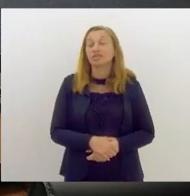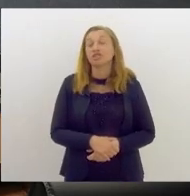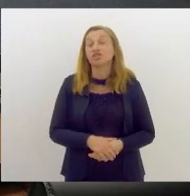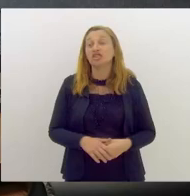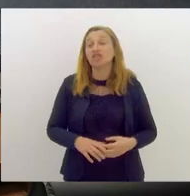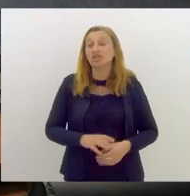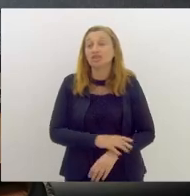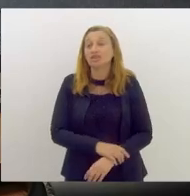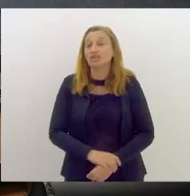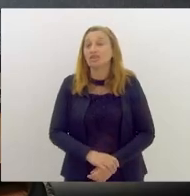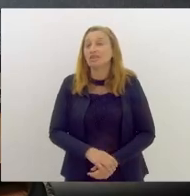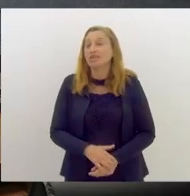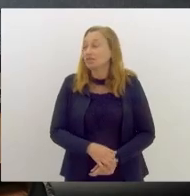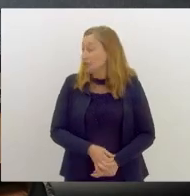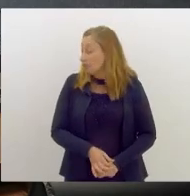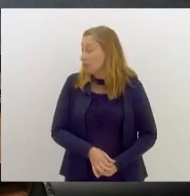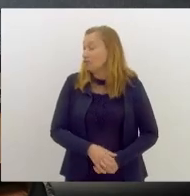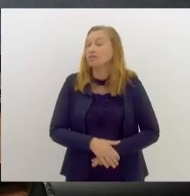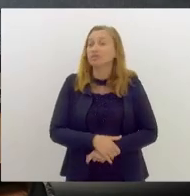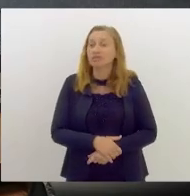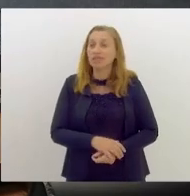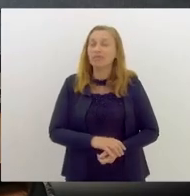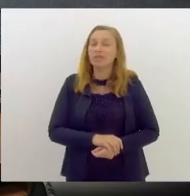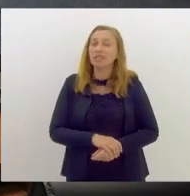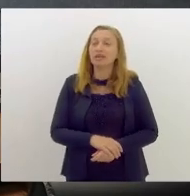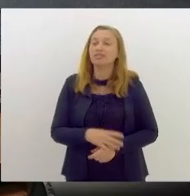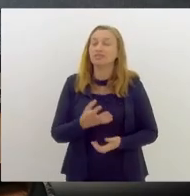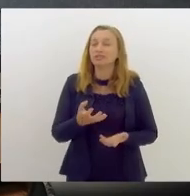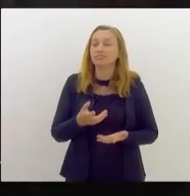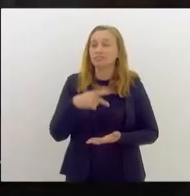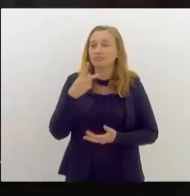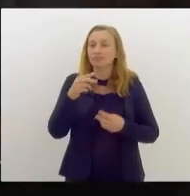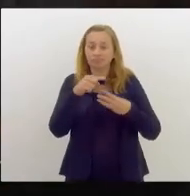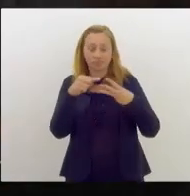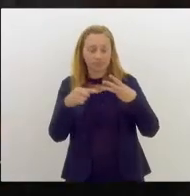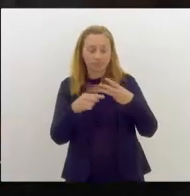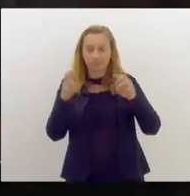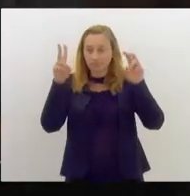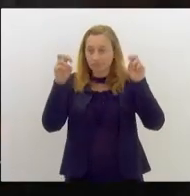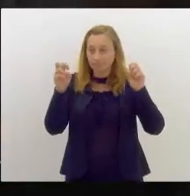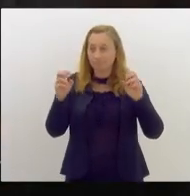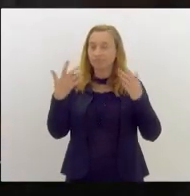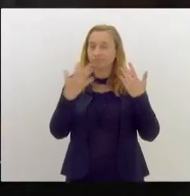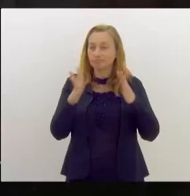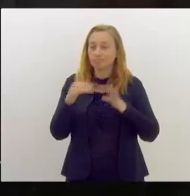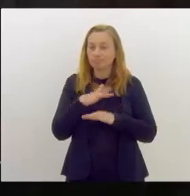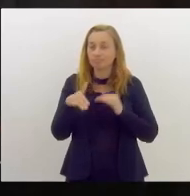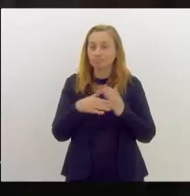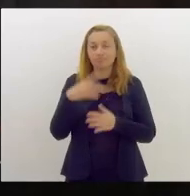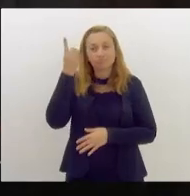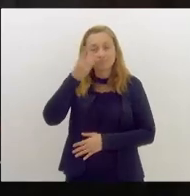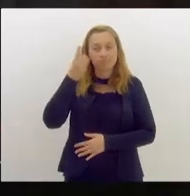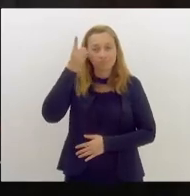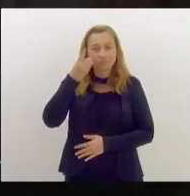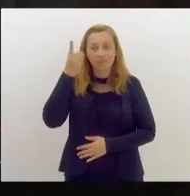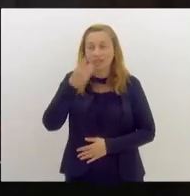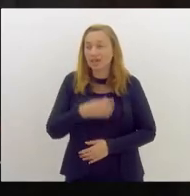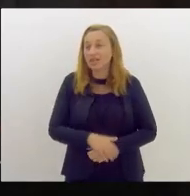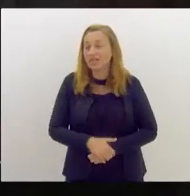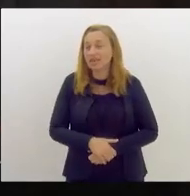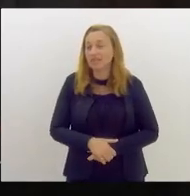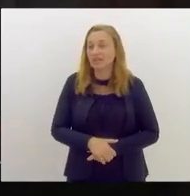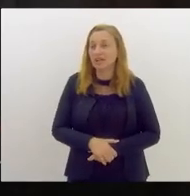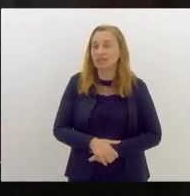final dentro do meu tempo eu quero aqui abordar três questões não sei antes saudades deputados deputadas presentes ainda em plenário